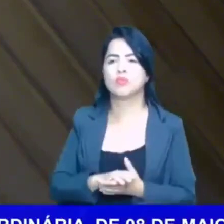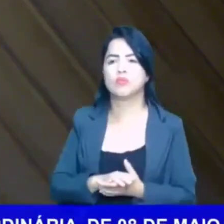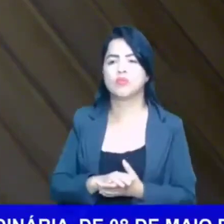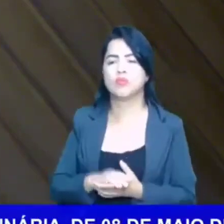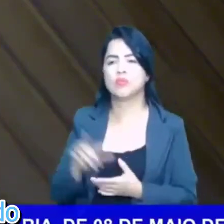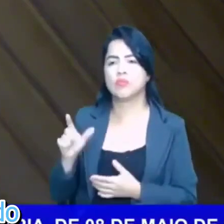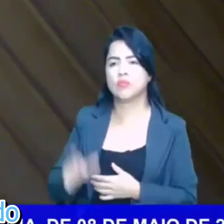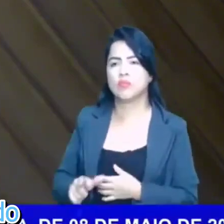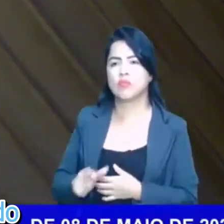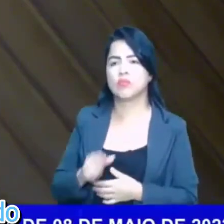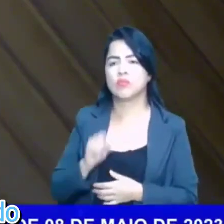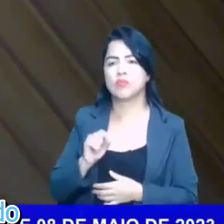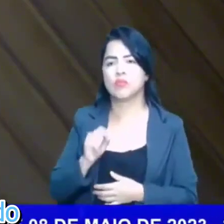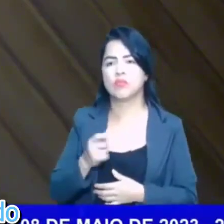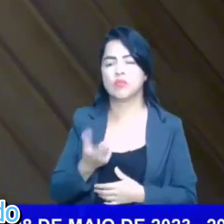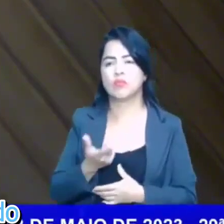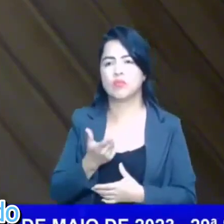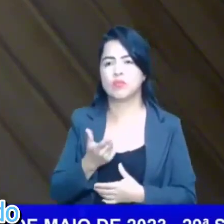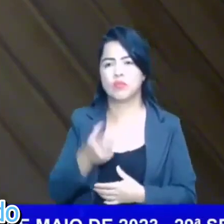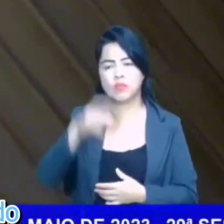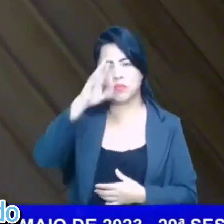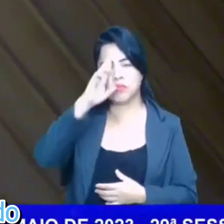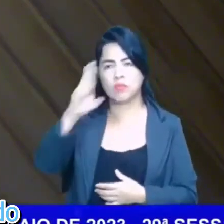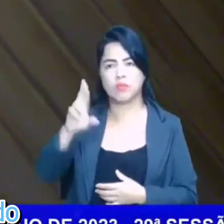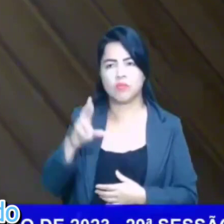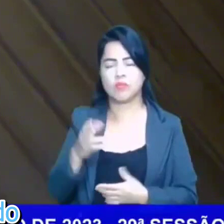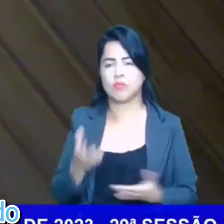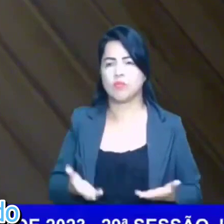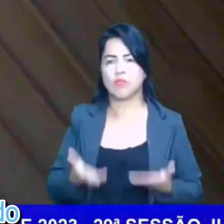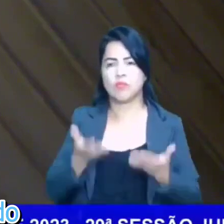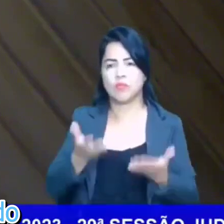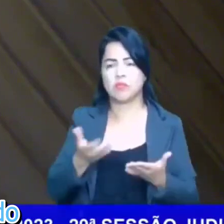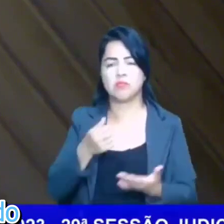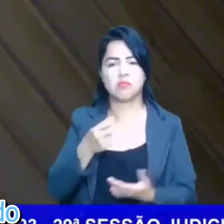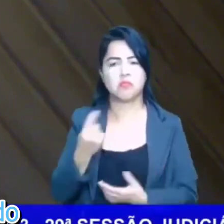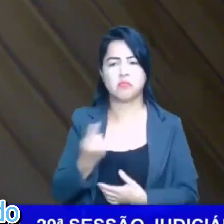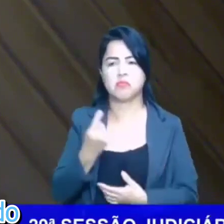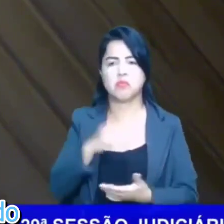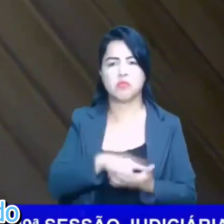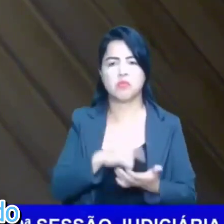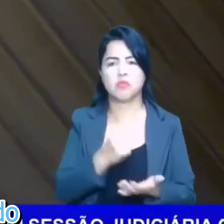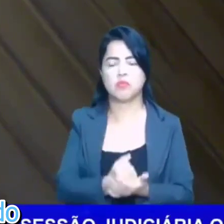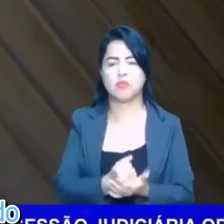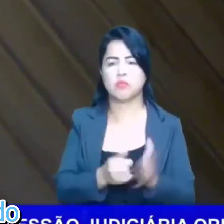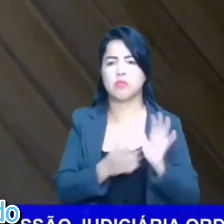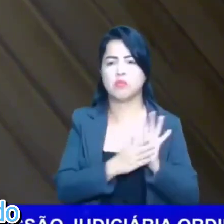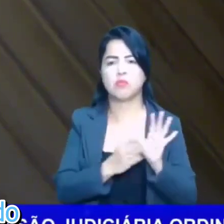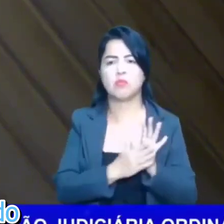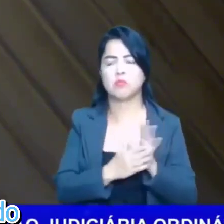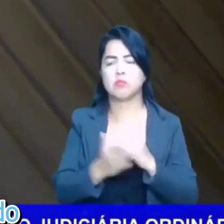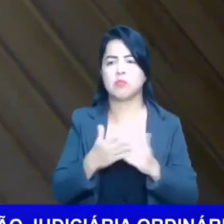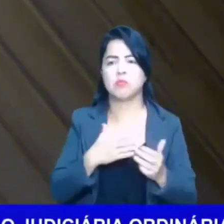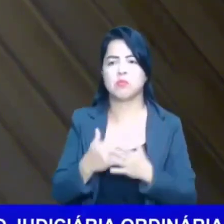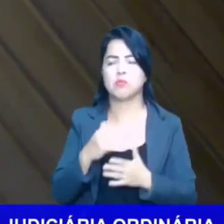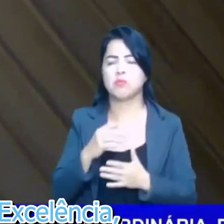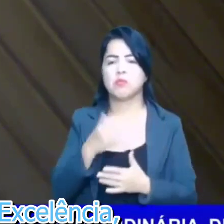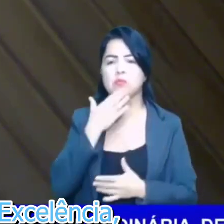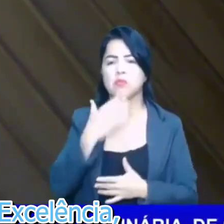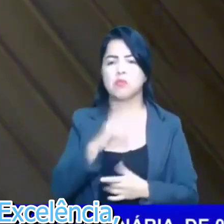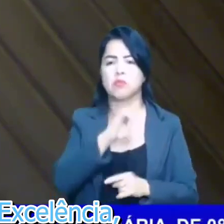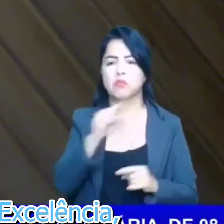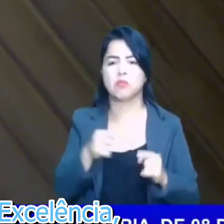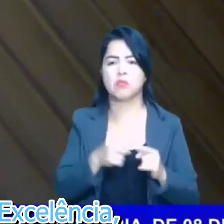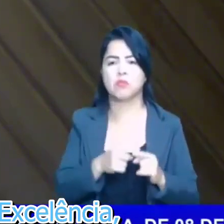representado, o representante não apresenta um único documento que formalize qualquer tipo de acordo